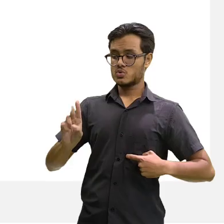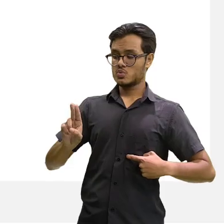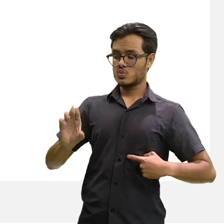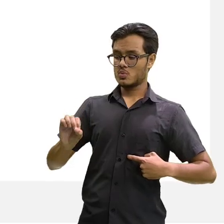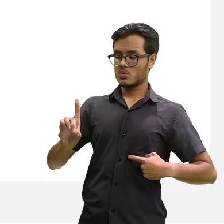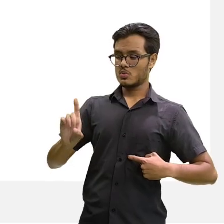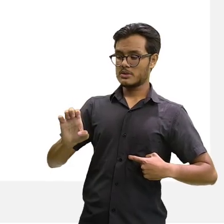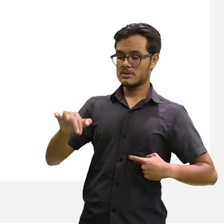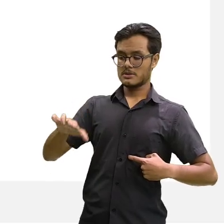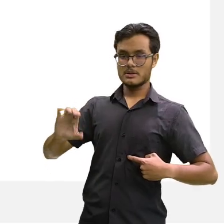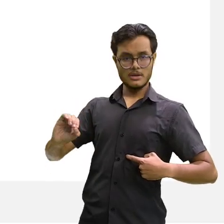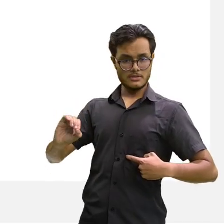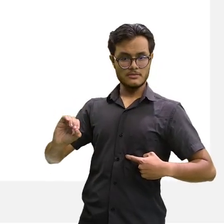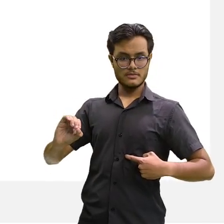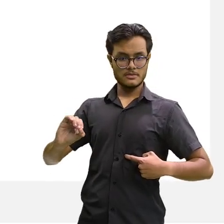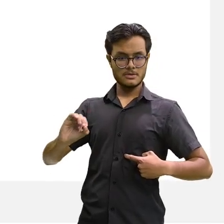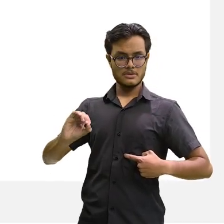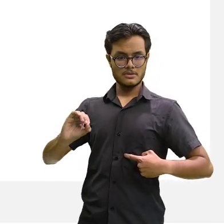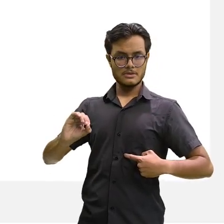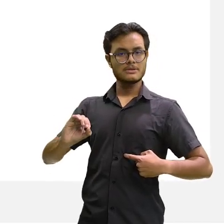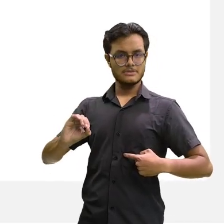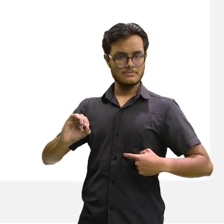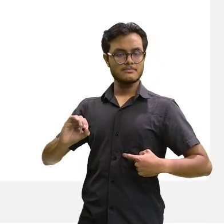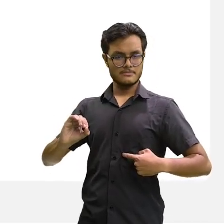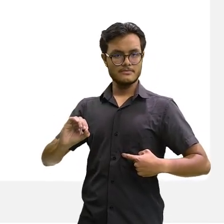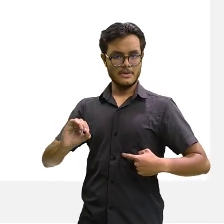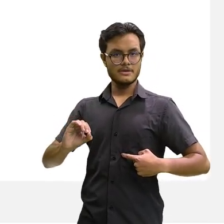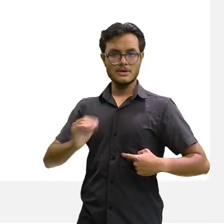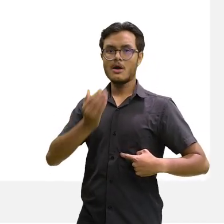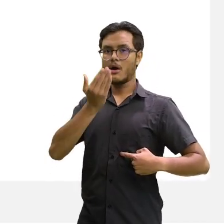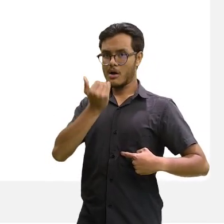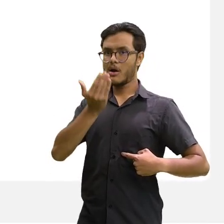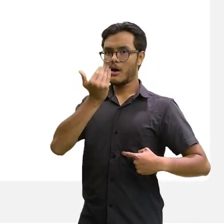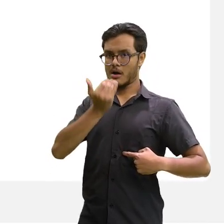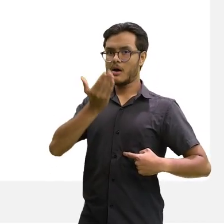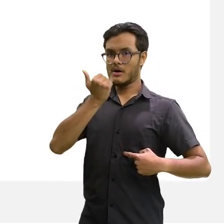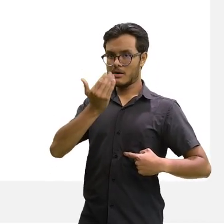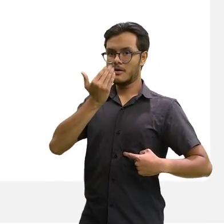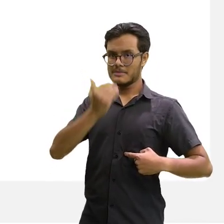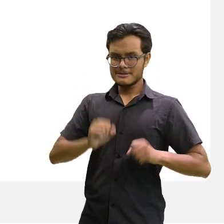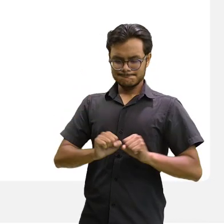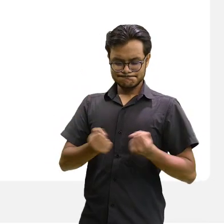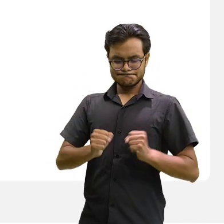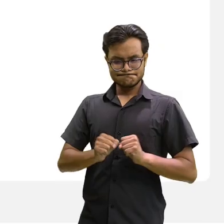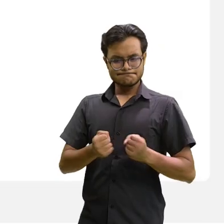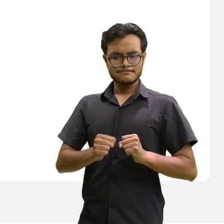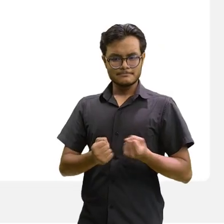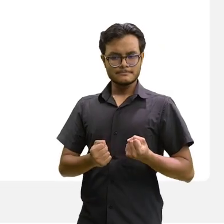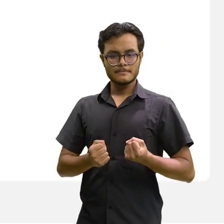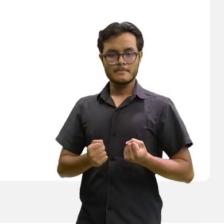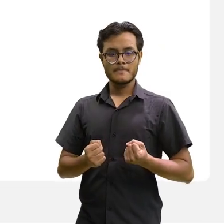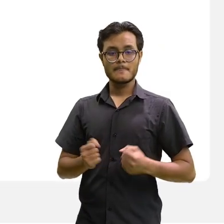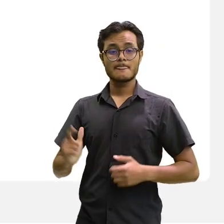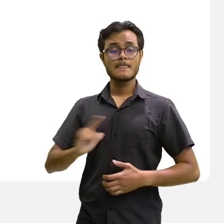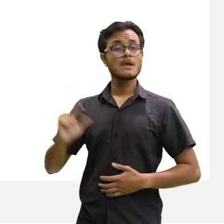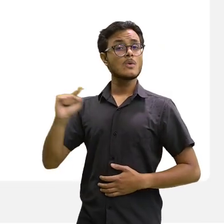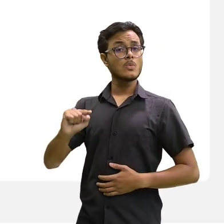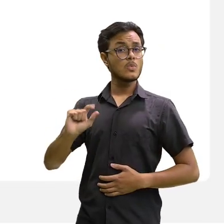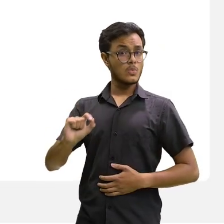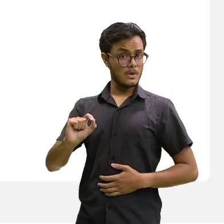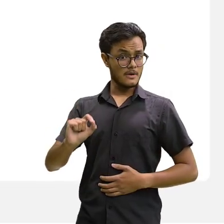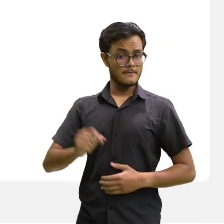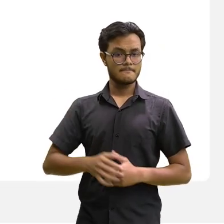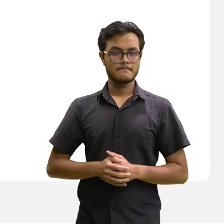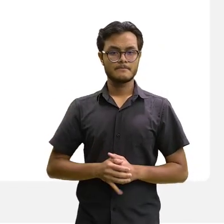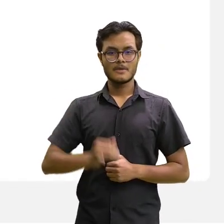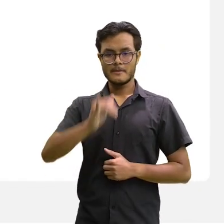ter mais uma fase de degradação enzimática. Só que agora eu vou ter o seguinte,